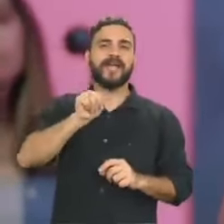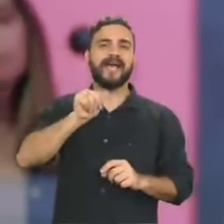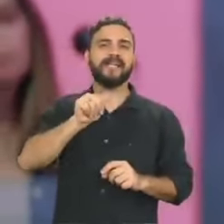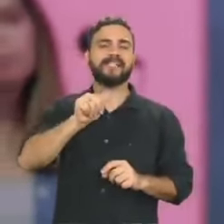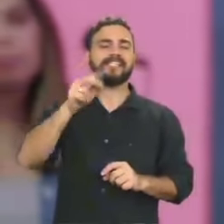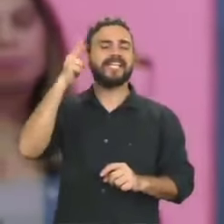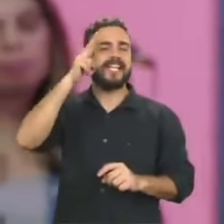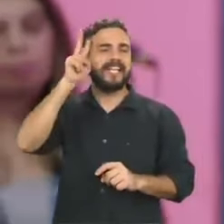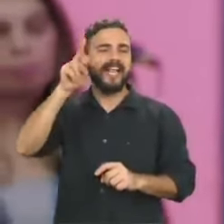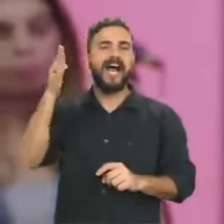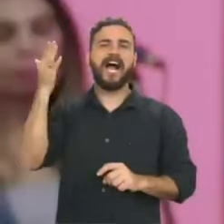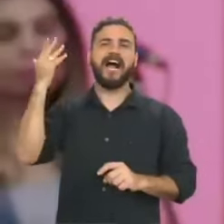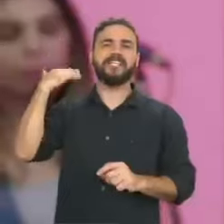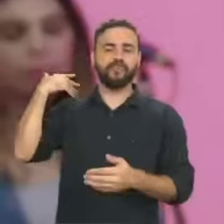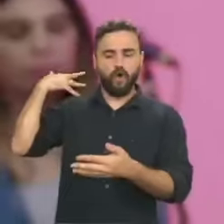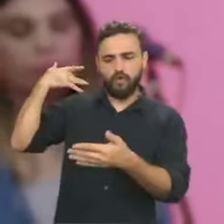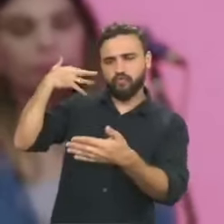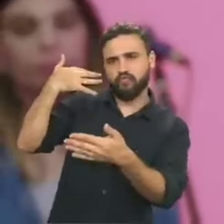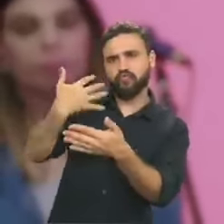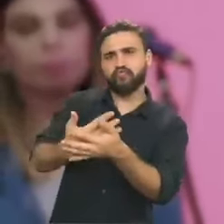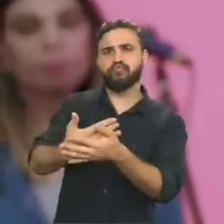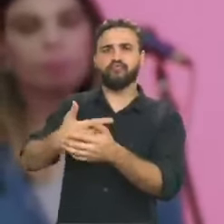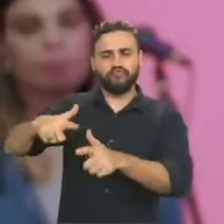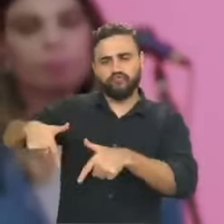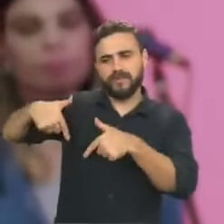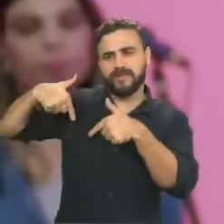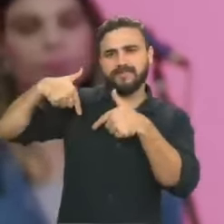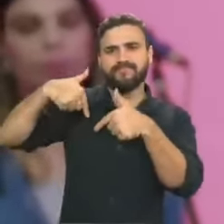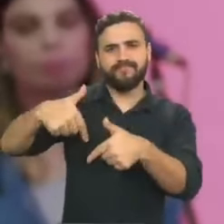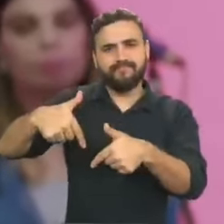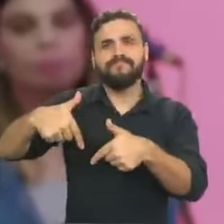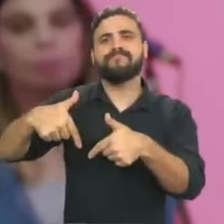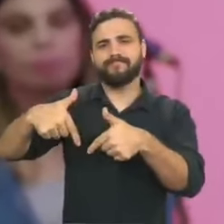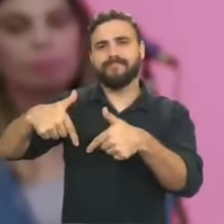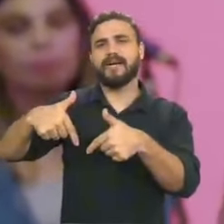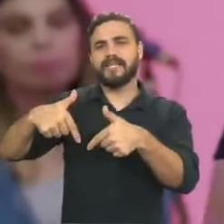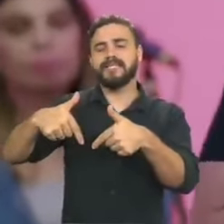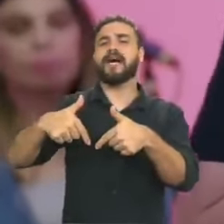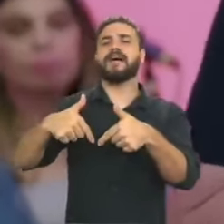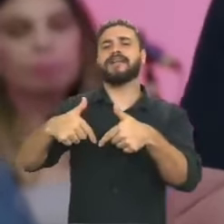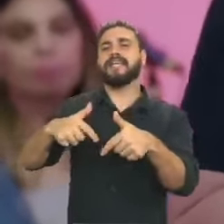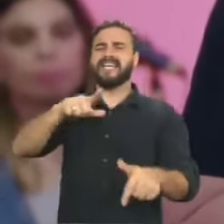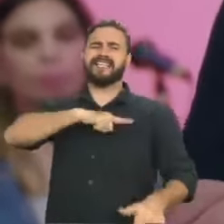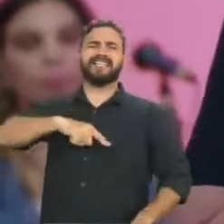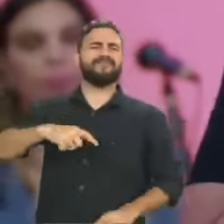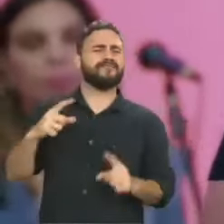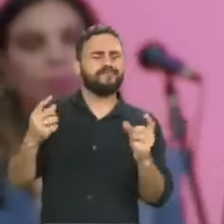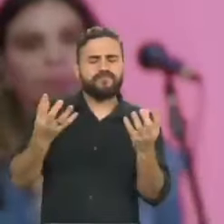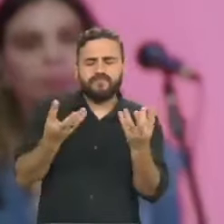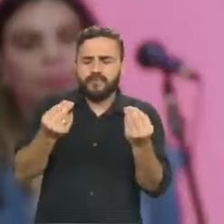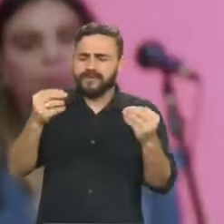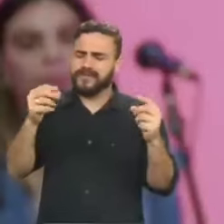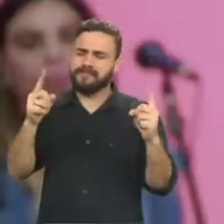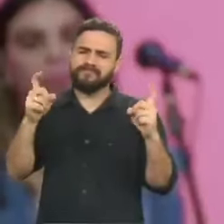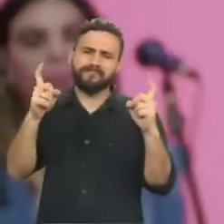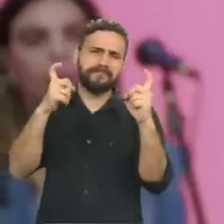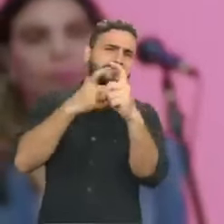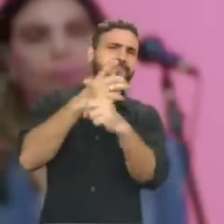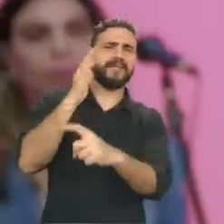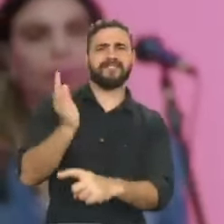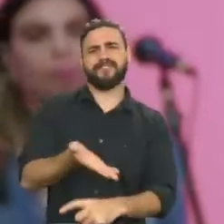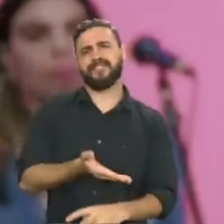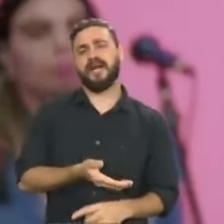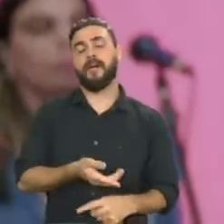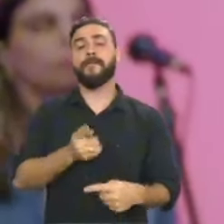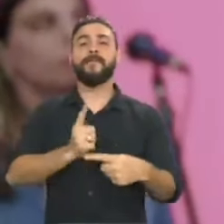história, mulheres de grandes nomes, mas que passaram assim muita dificuldade, muito complicado por